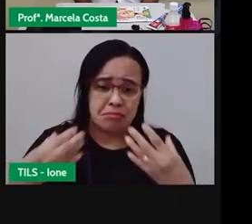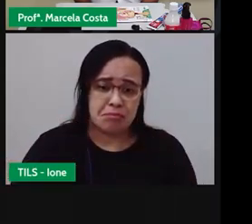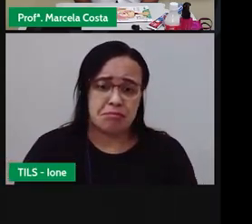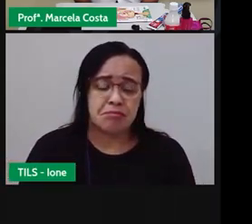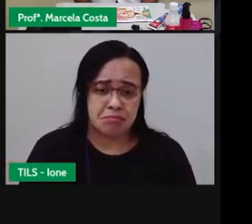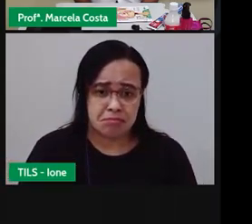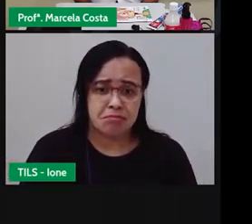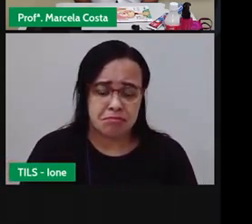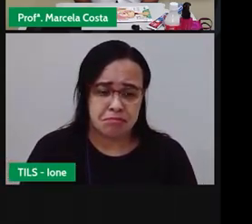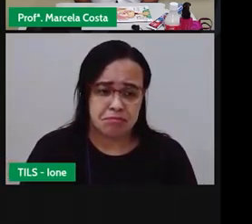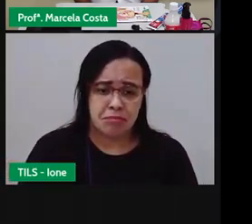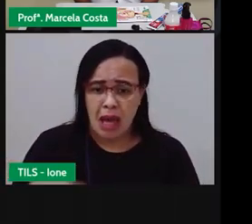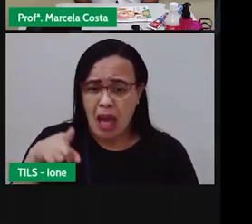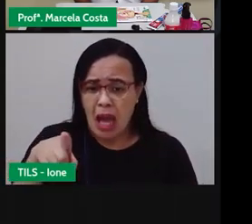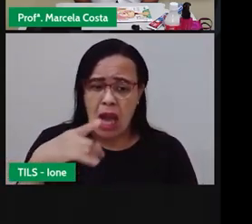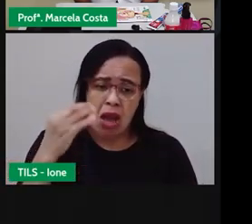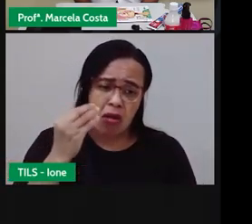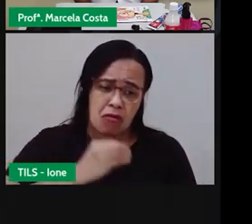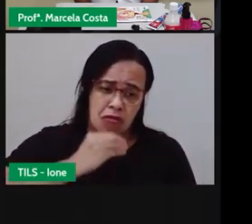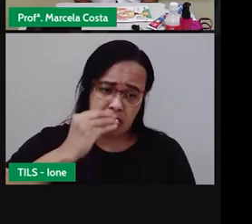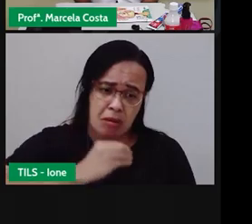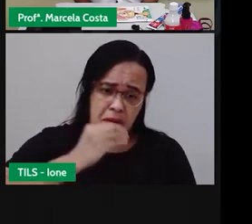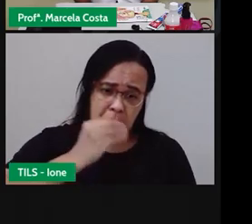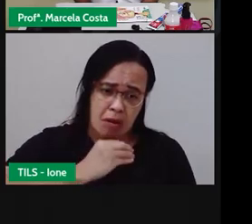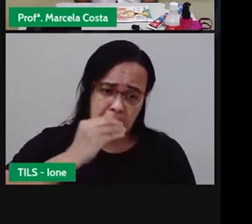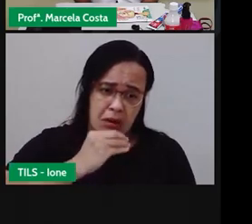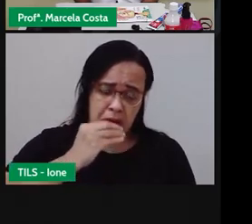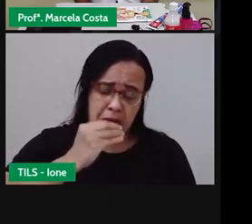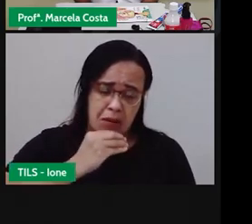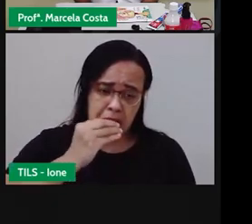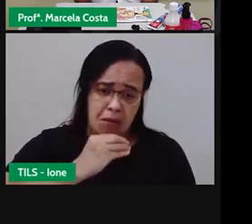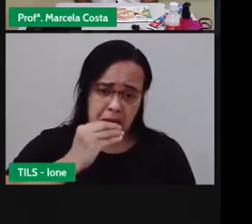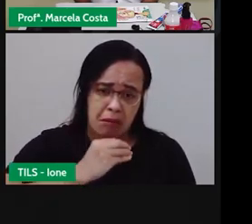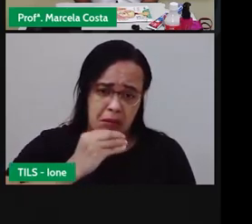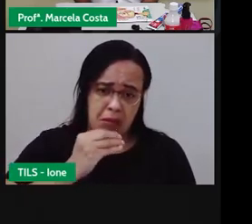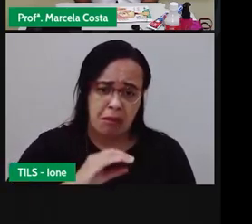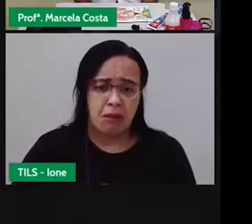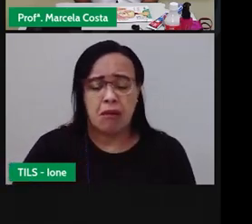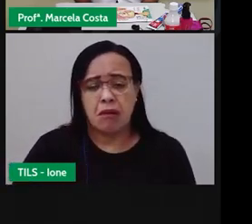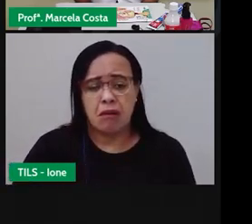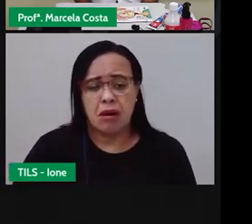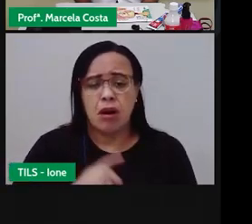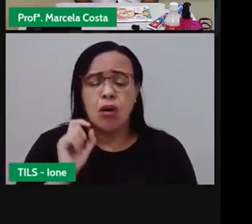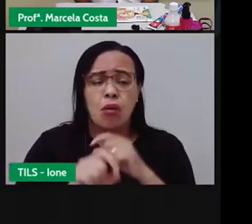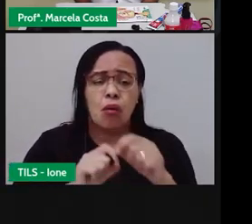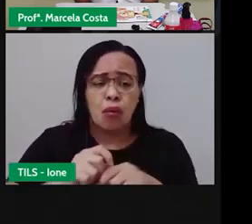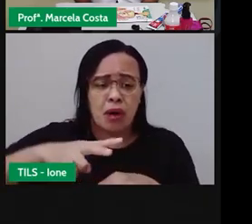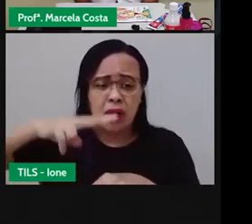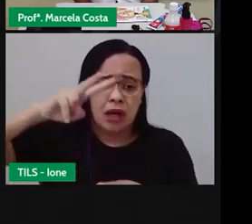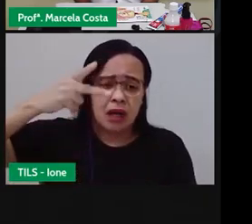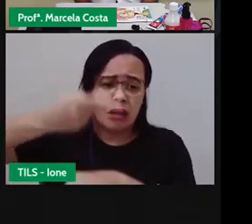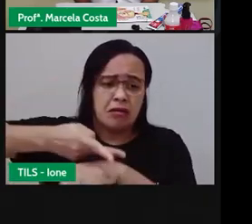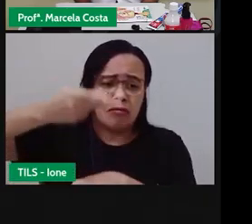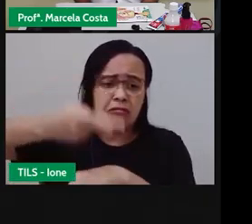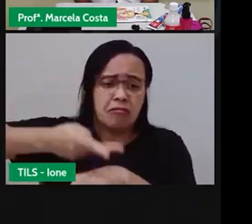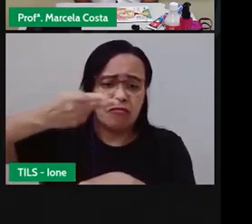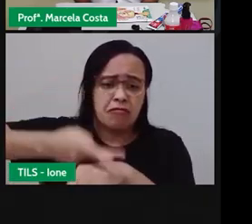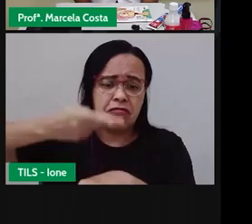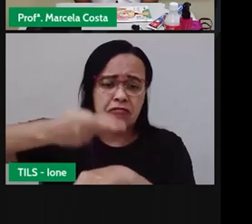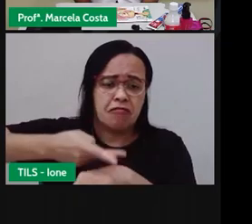Sou frágil, mas de total transparência. Me chamam de Dona Vidroca. Vi para os